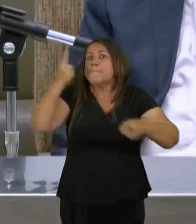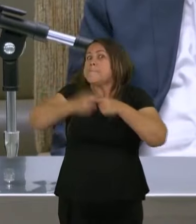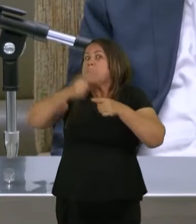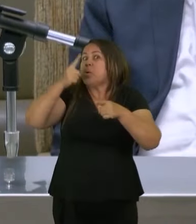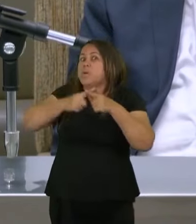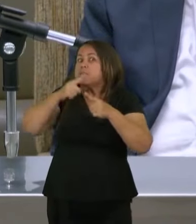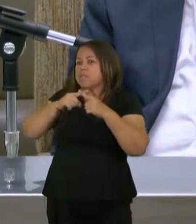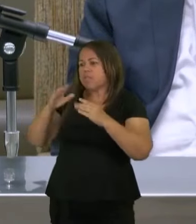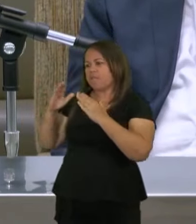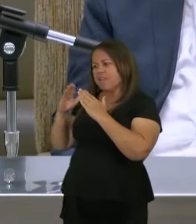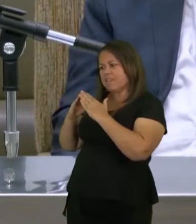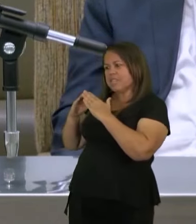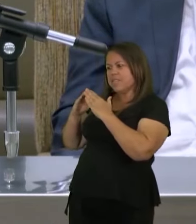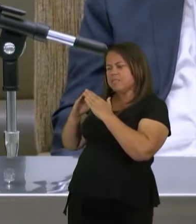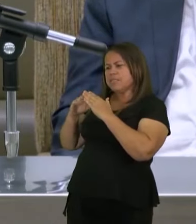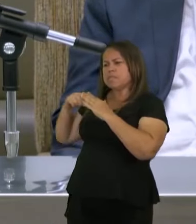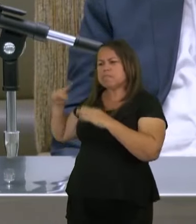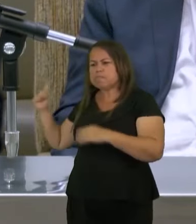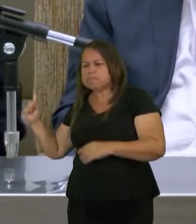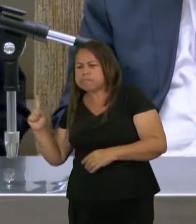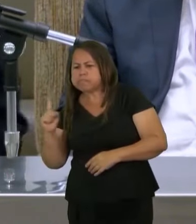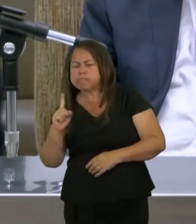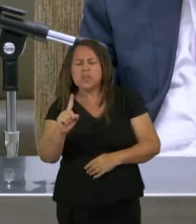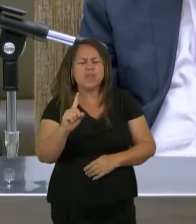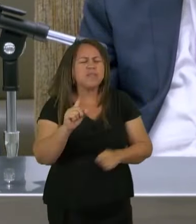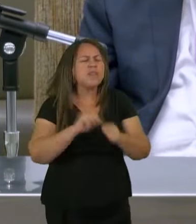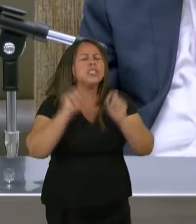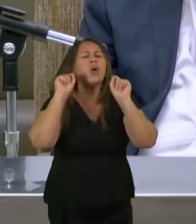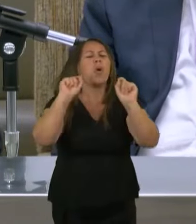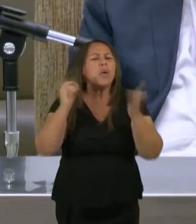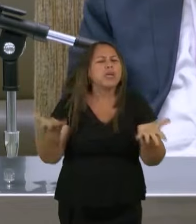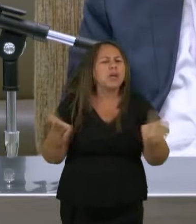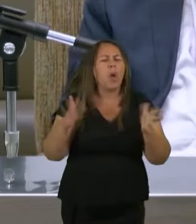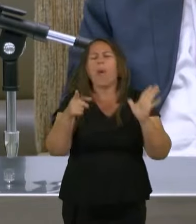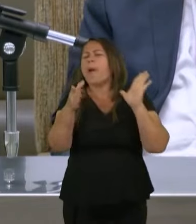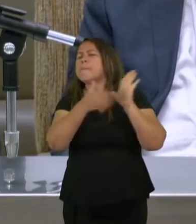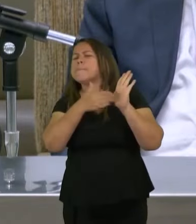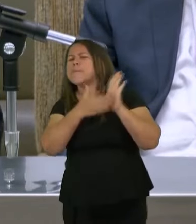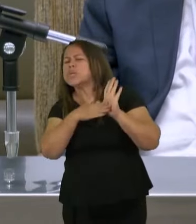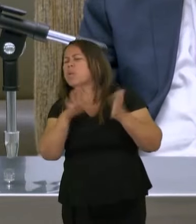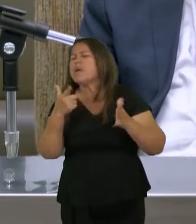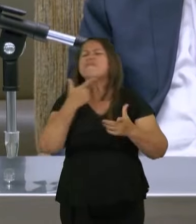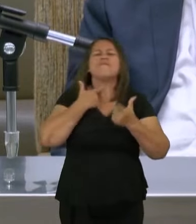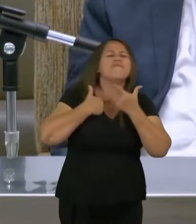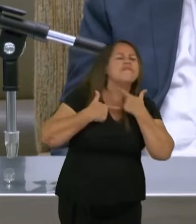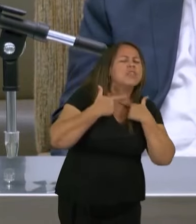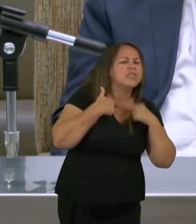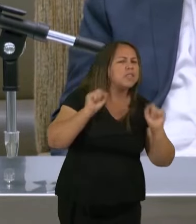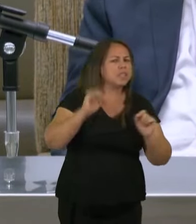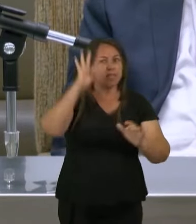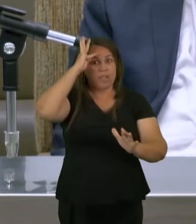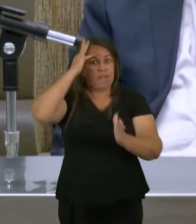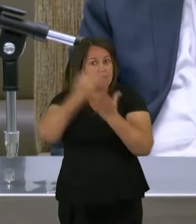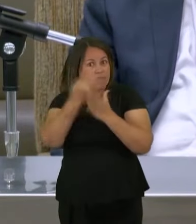casa hoje para vir a esse culto? Tem propósito? Tem intenção? Tem fé agindo no teu interior? Então